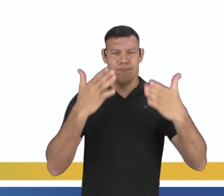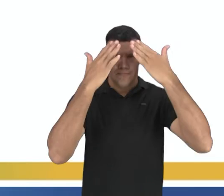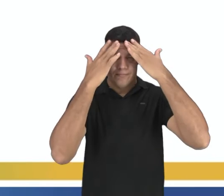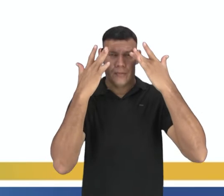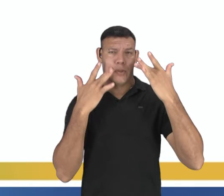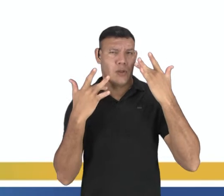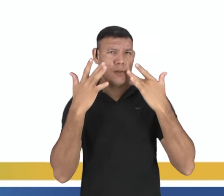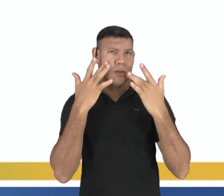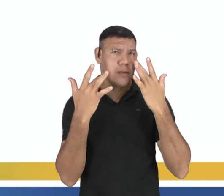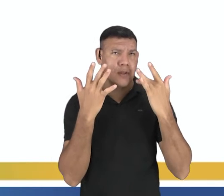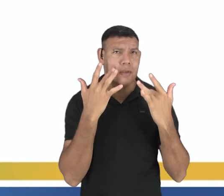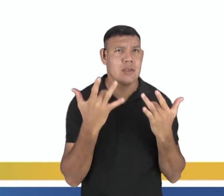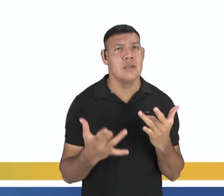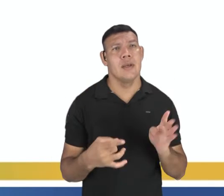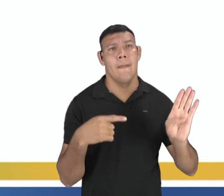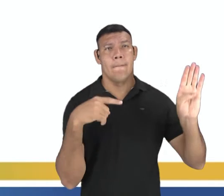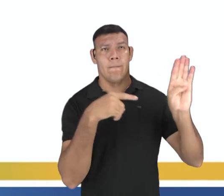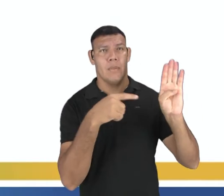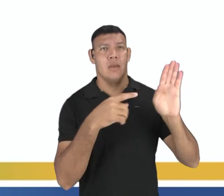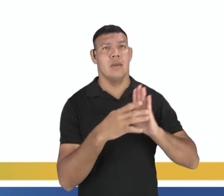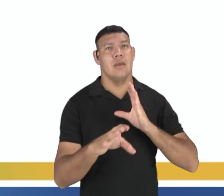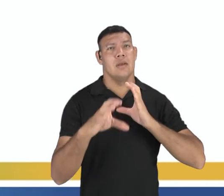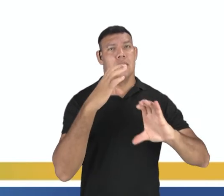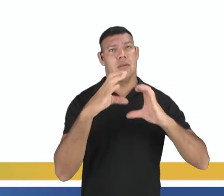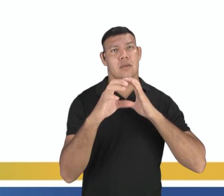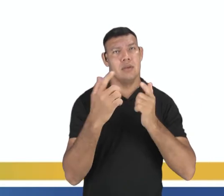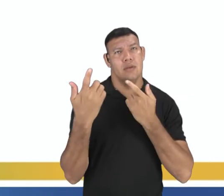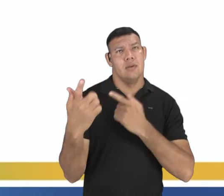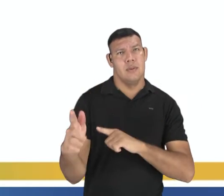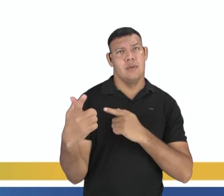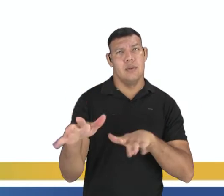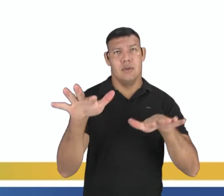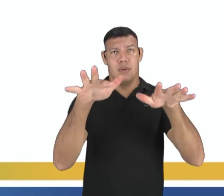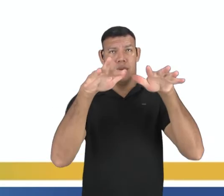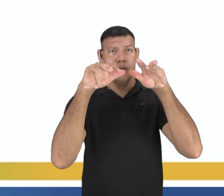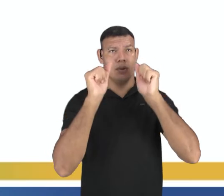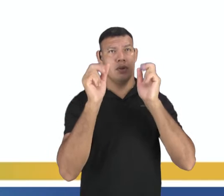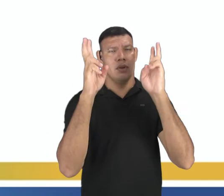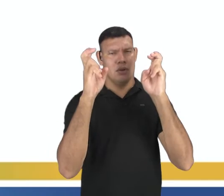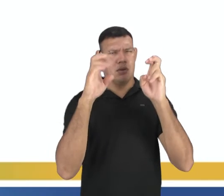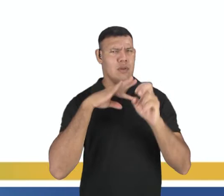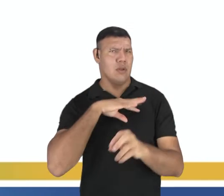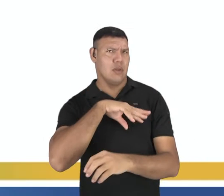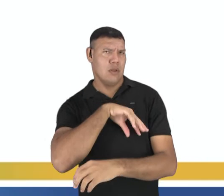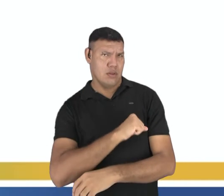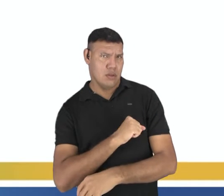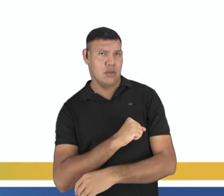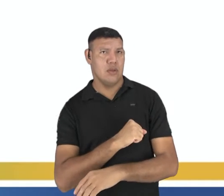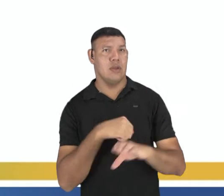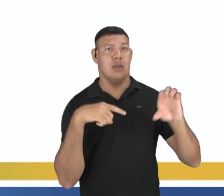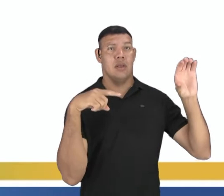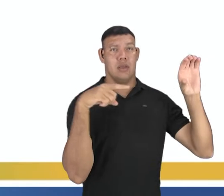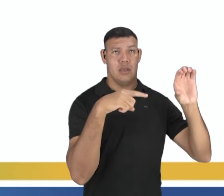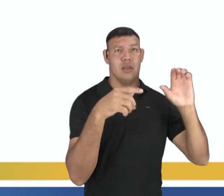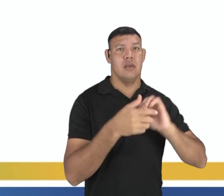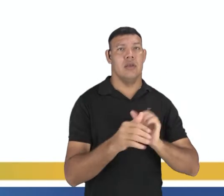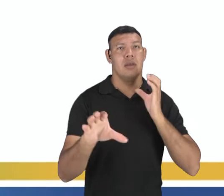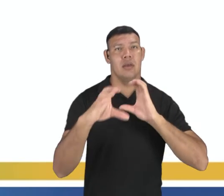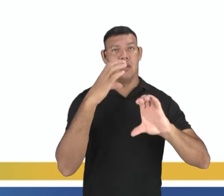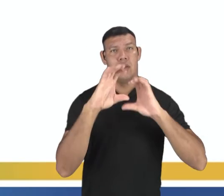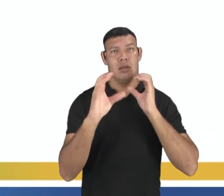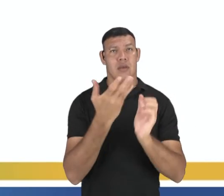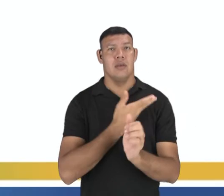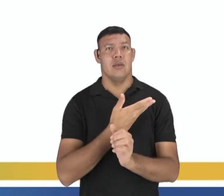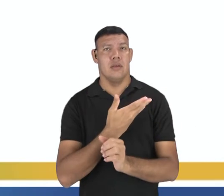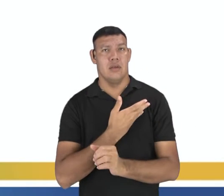têm temáticas amorosas? C. Nas cantigas de amigo, o eu lírico é sempre feminino? D. As cantigas de amigo